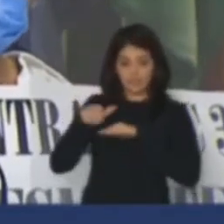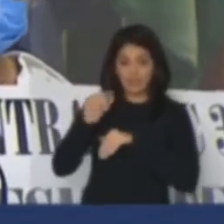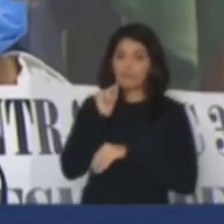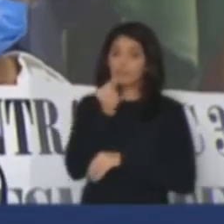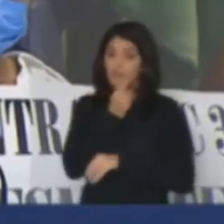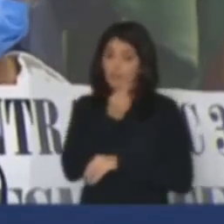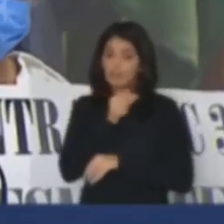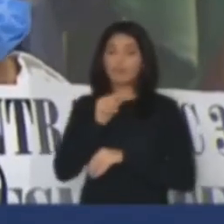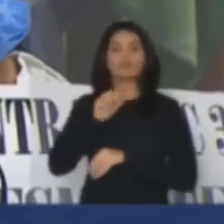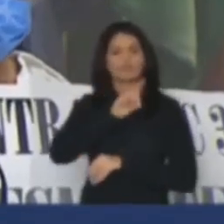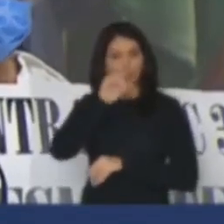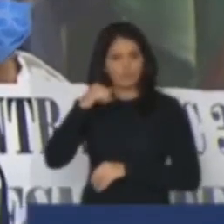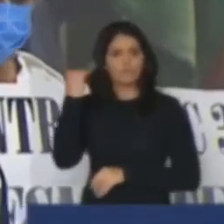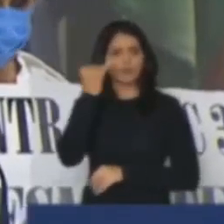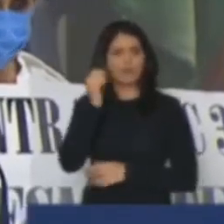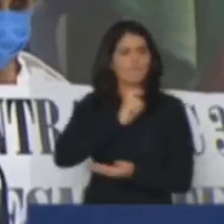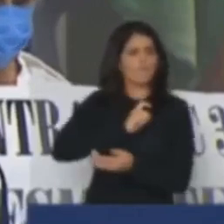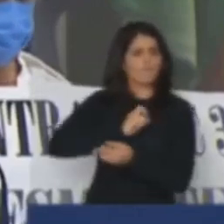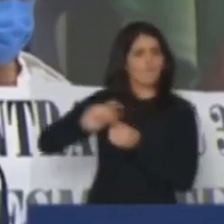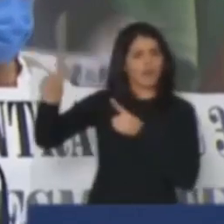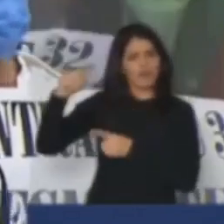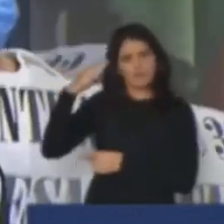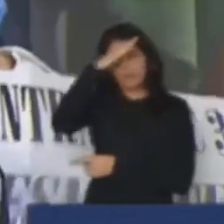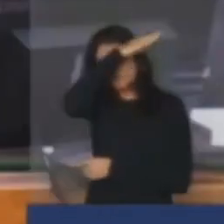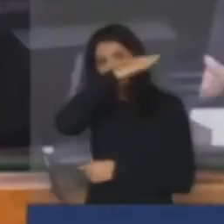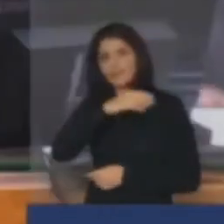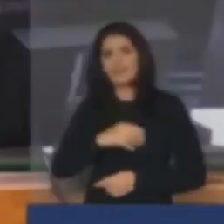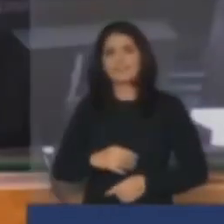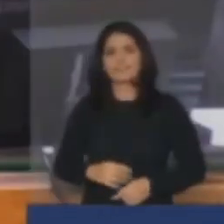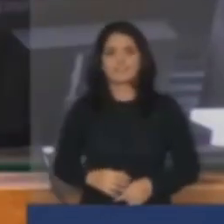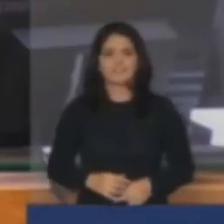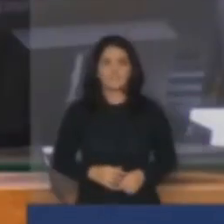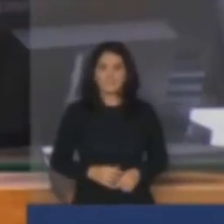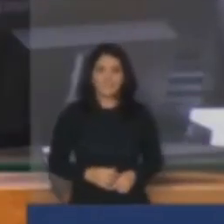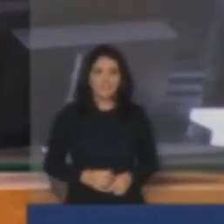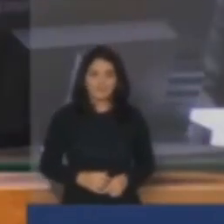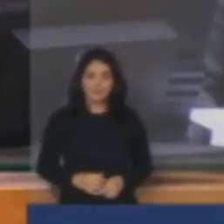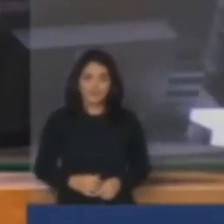importante. Fora Bolsonaro, viva o... Esta